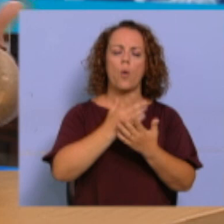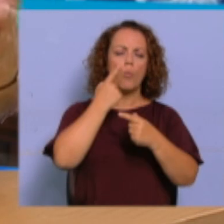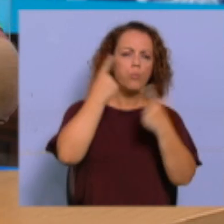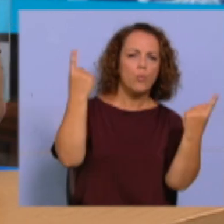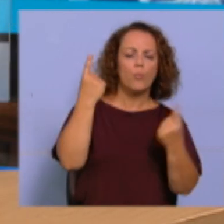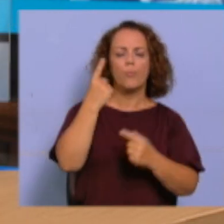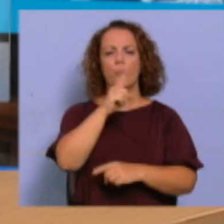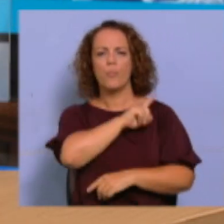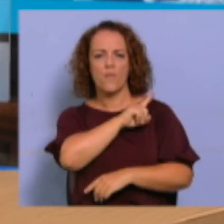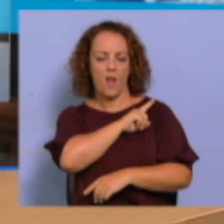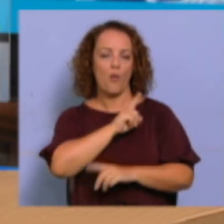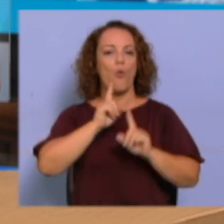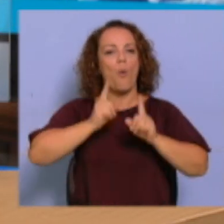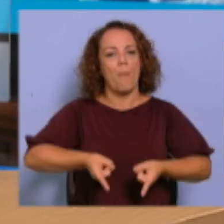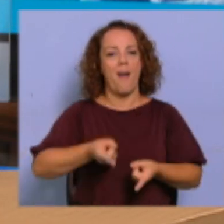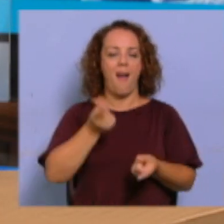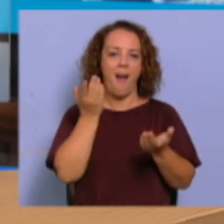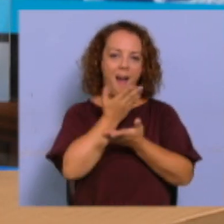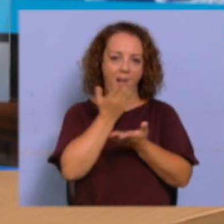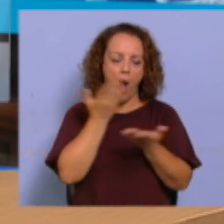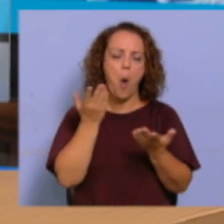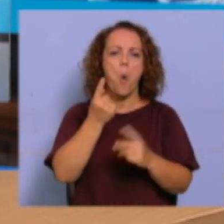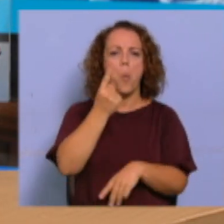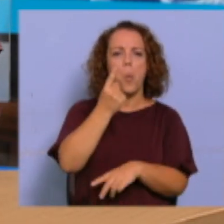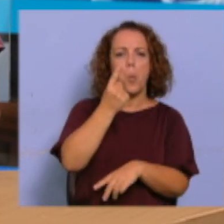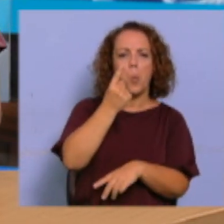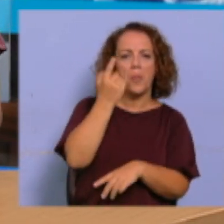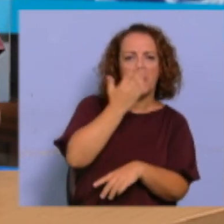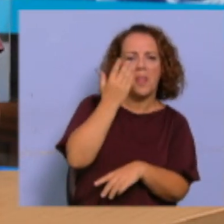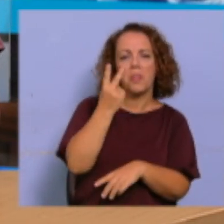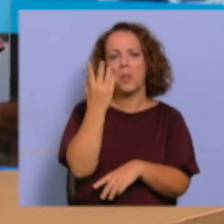estão a começar as aulas, com diferença de 1 ou 2 dias, enfim.